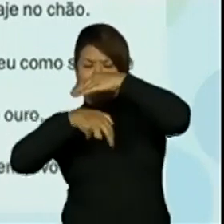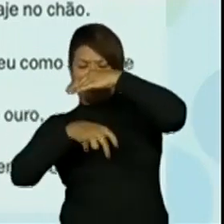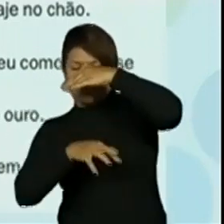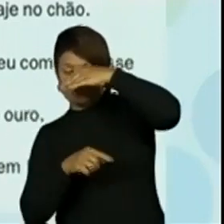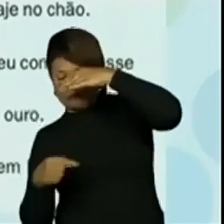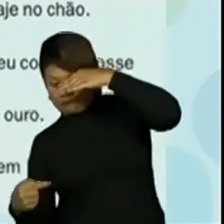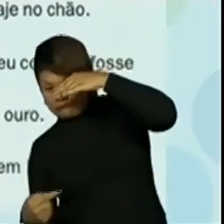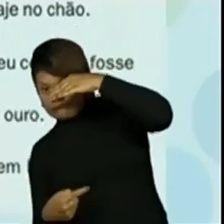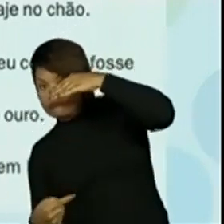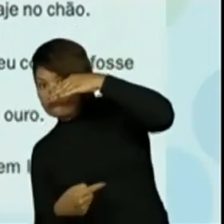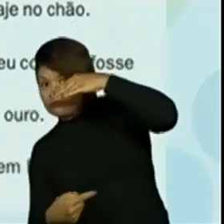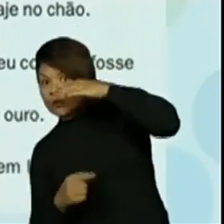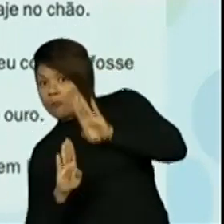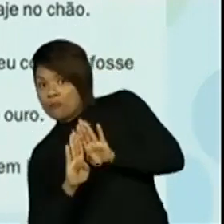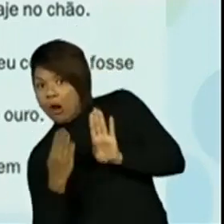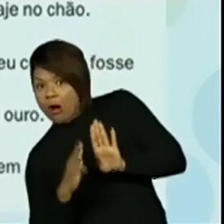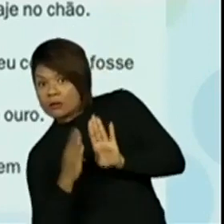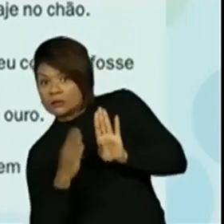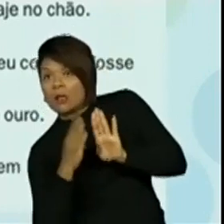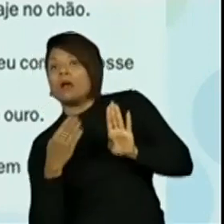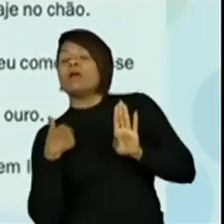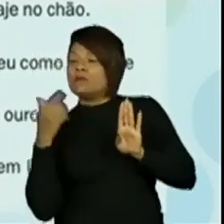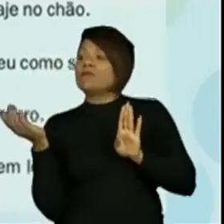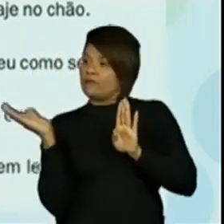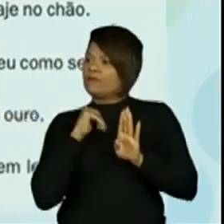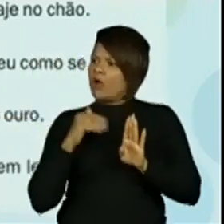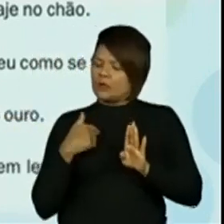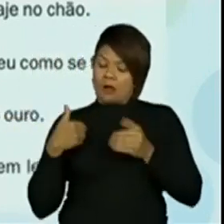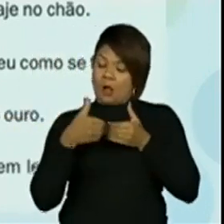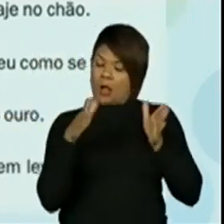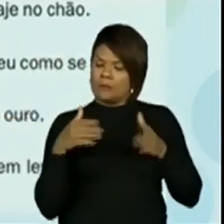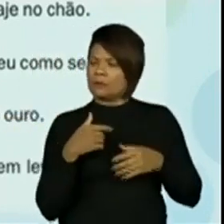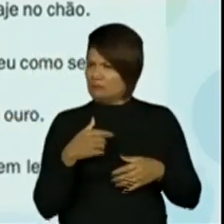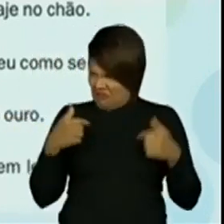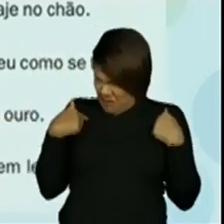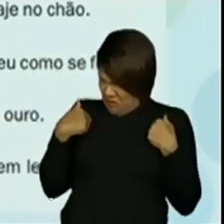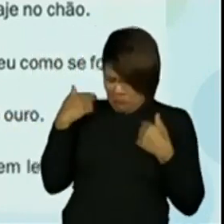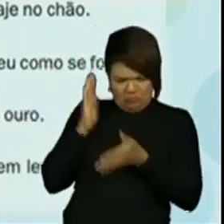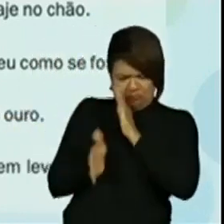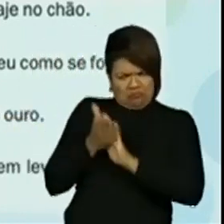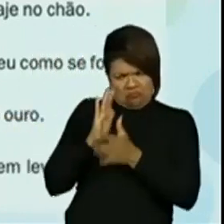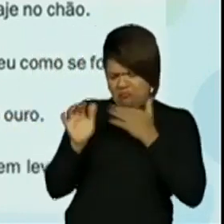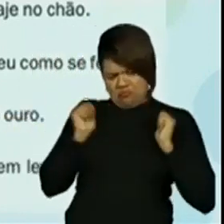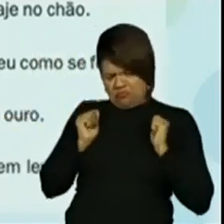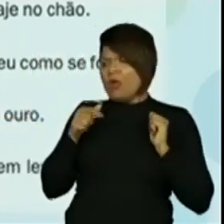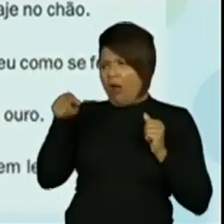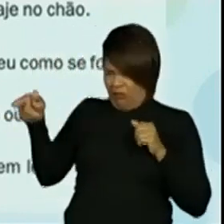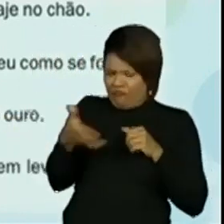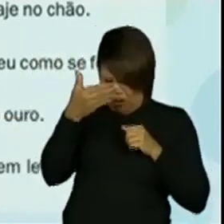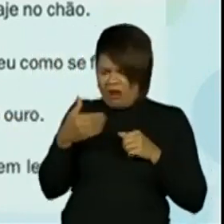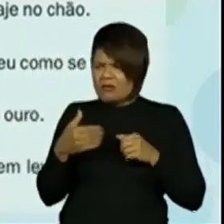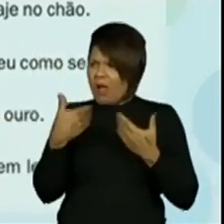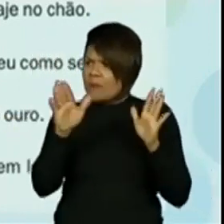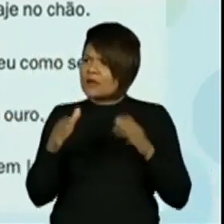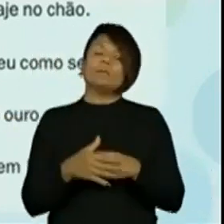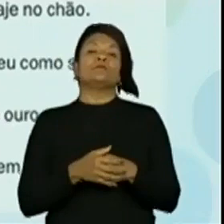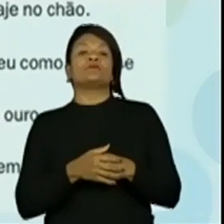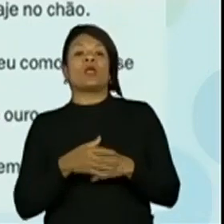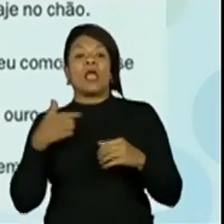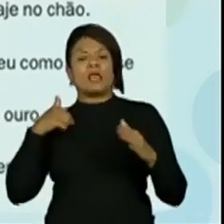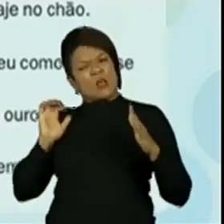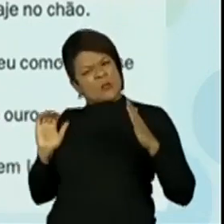Abra, disse o homem a Joãozinho. E Joãozinho falou, abra você. E o homem abriu com um